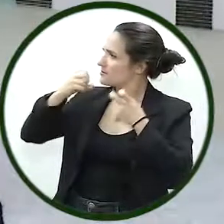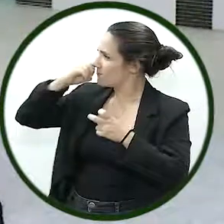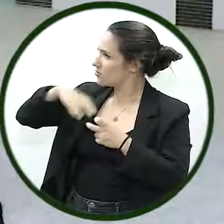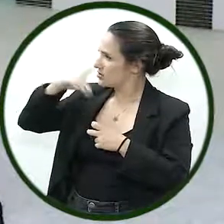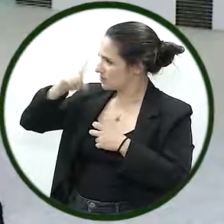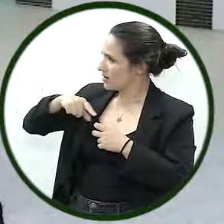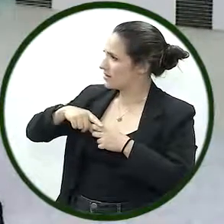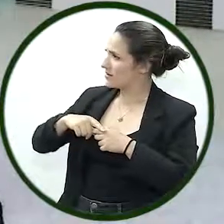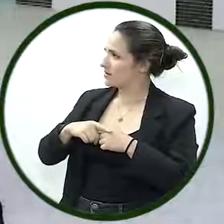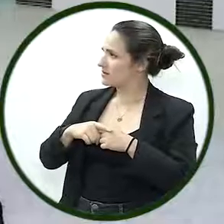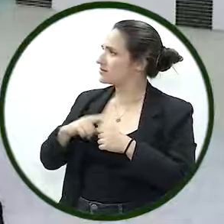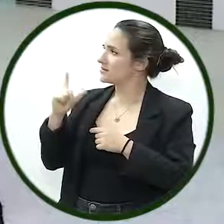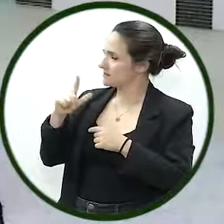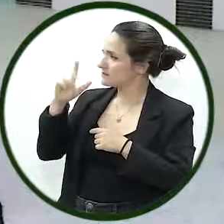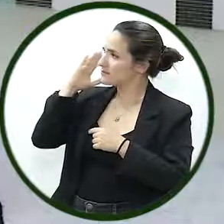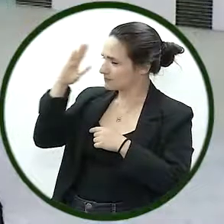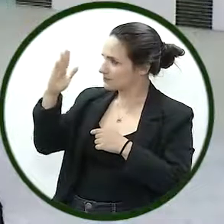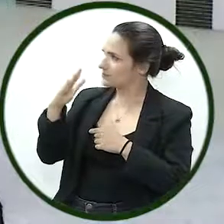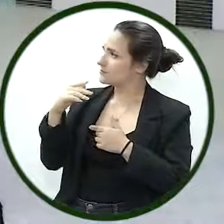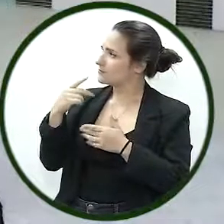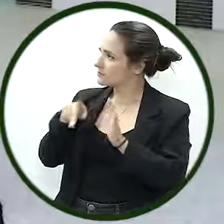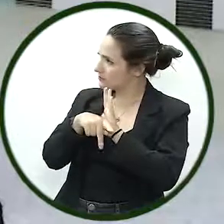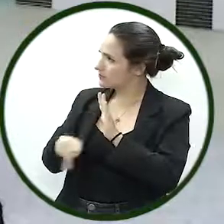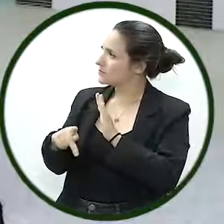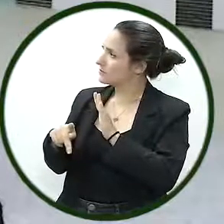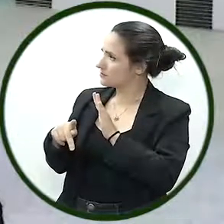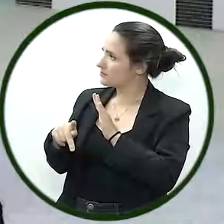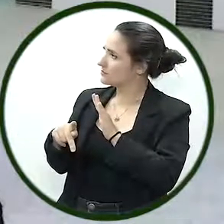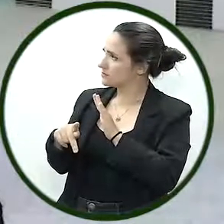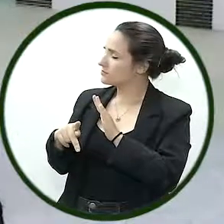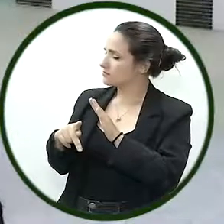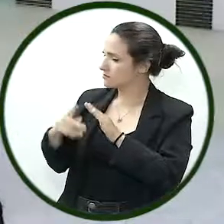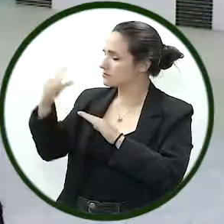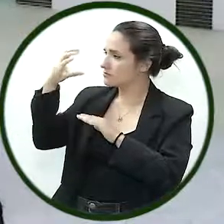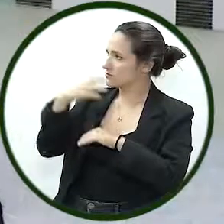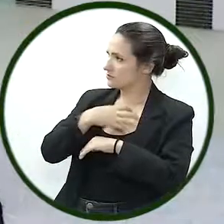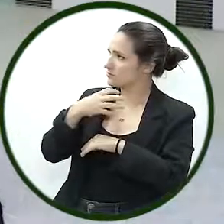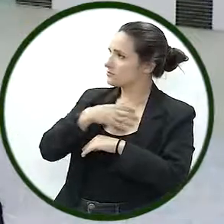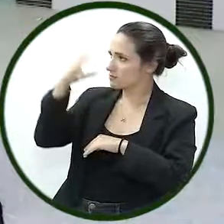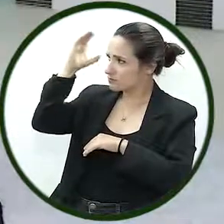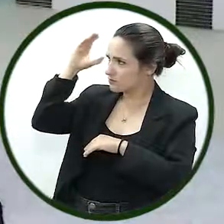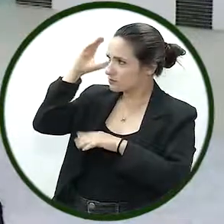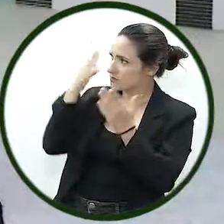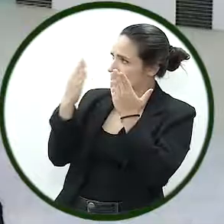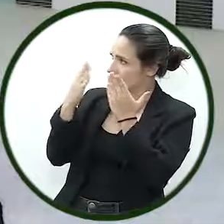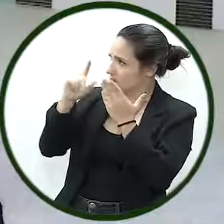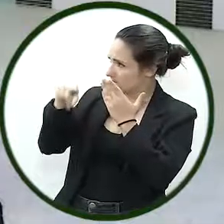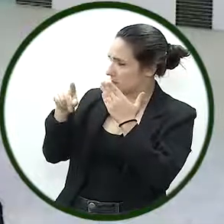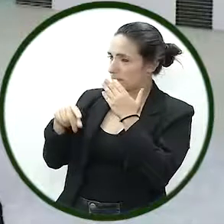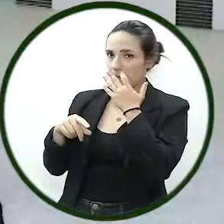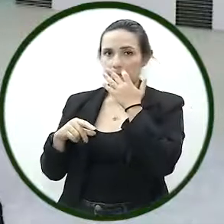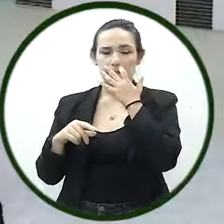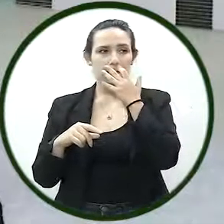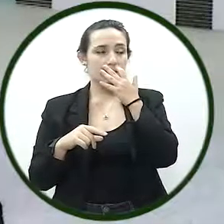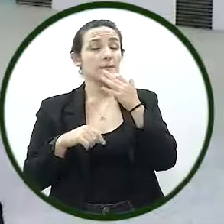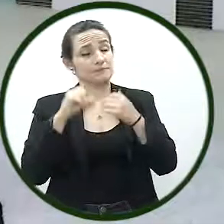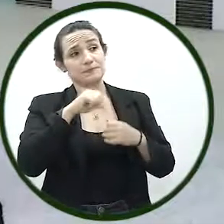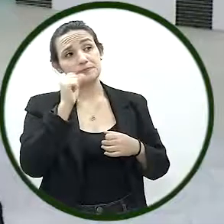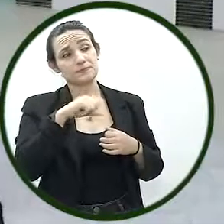a gente pode ir além, um dos principais mediadores da nossa construção psicológica, da formação do nosso caráter como um todo. Sim,